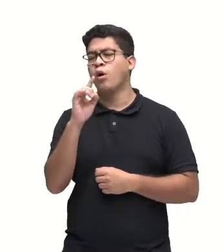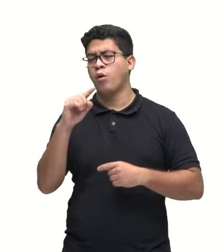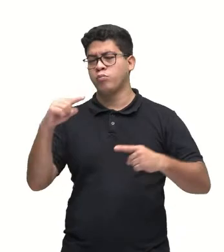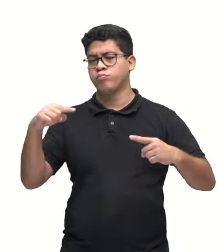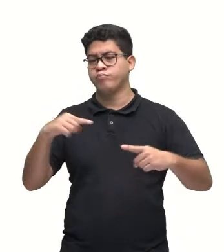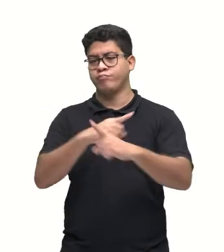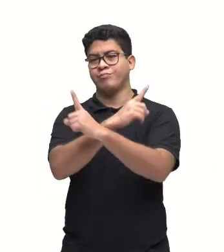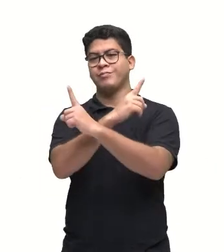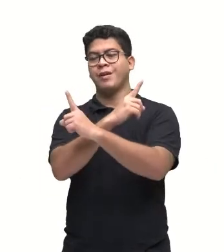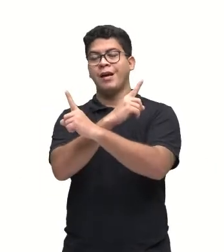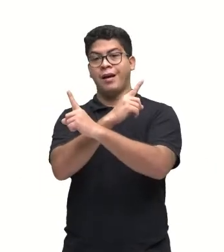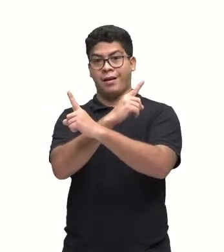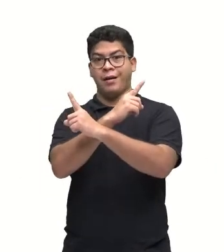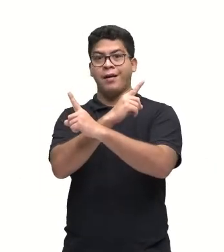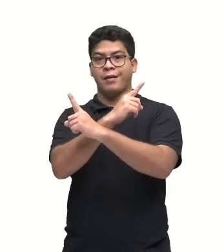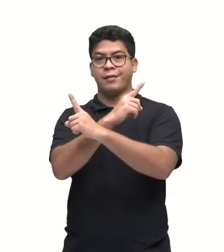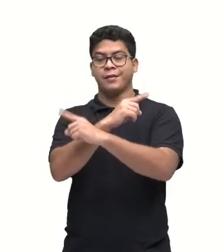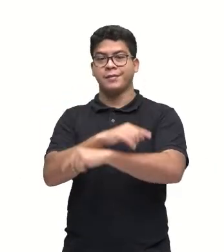esse cálculo.